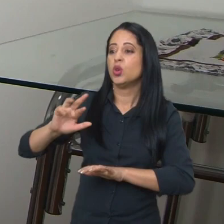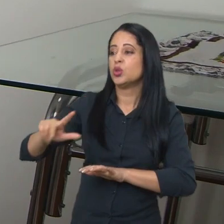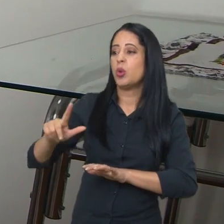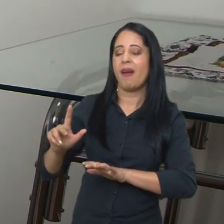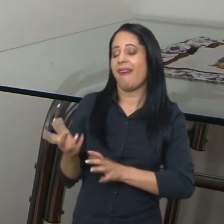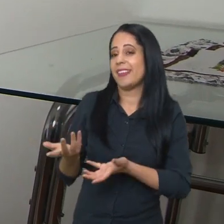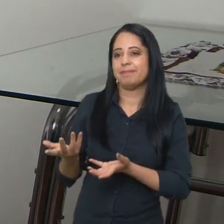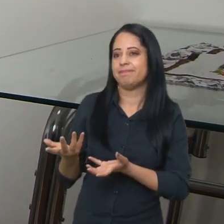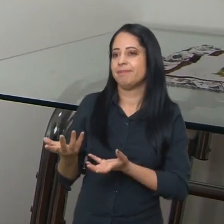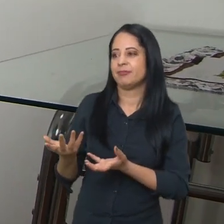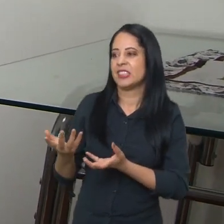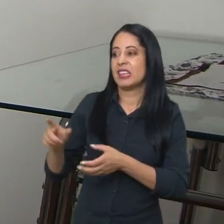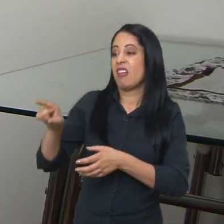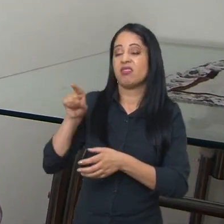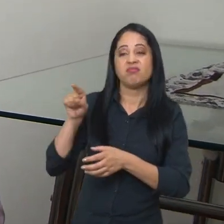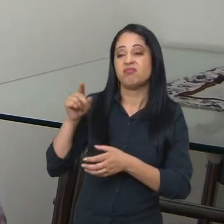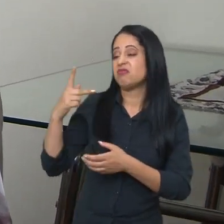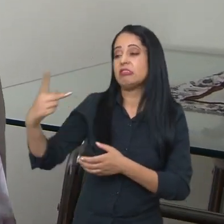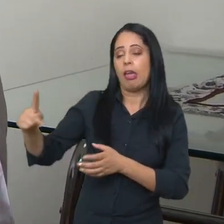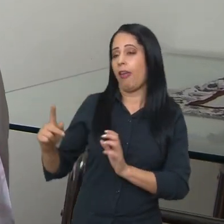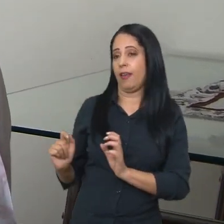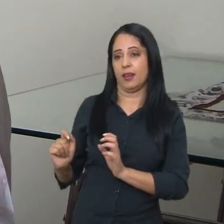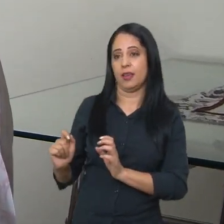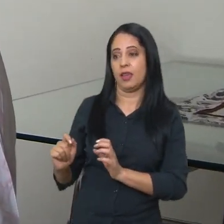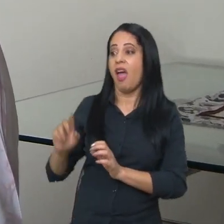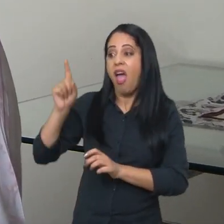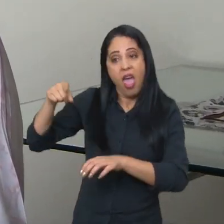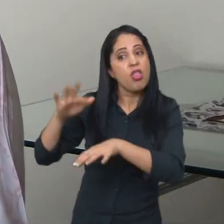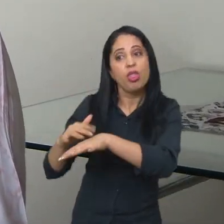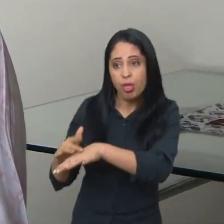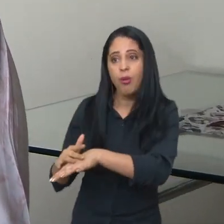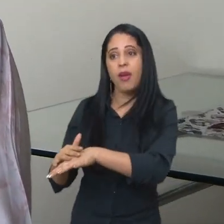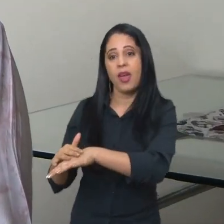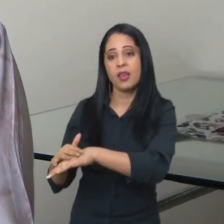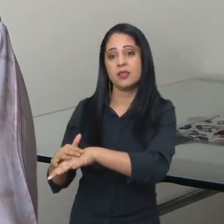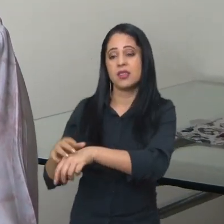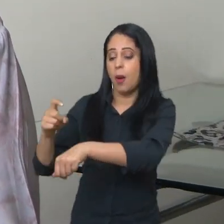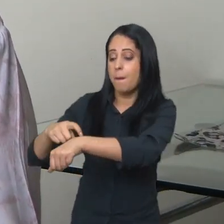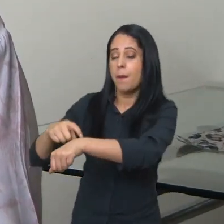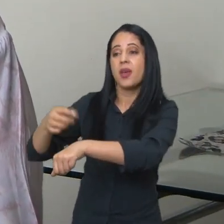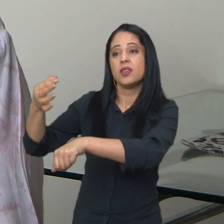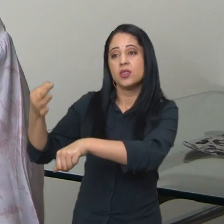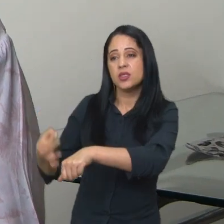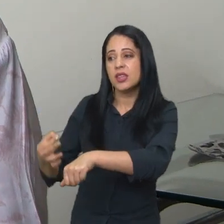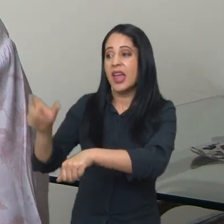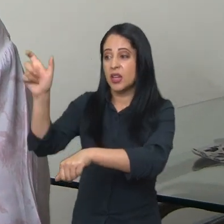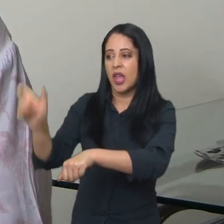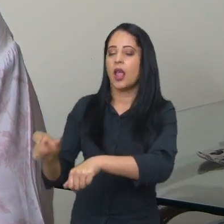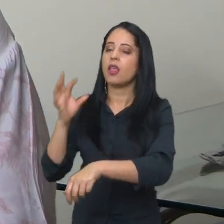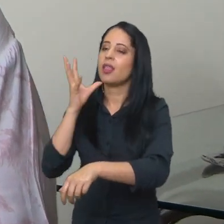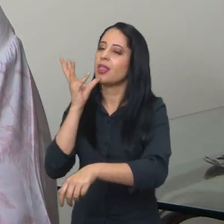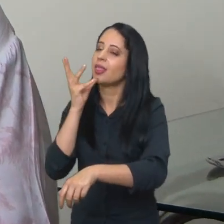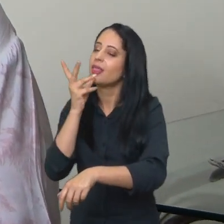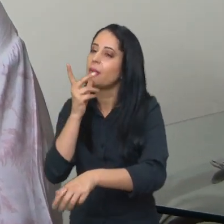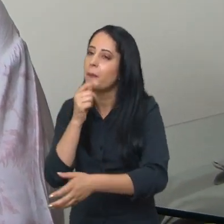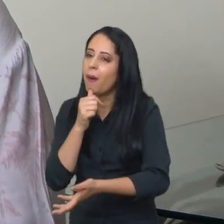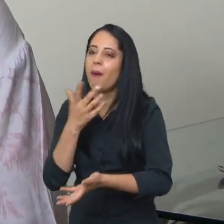não é deles, sabe? Que isso é causado por uma doença e que eles têm o tempo deles, um tempo mais